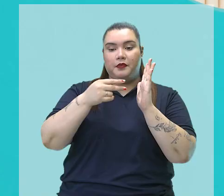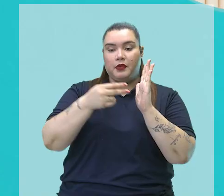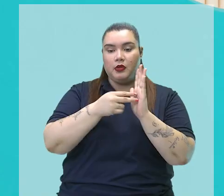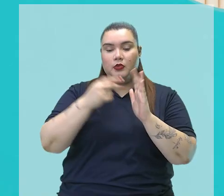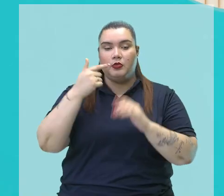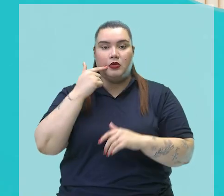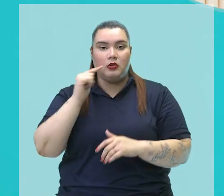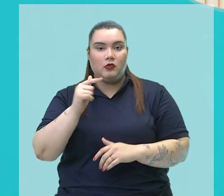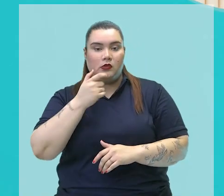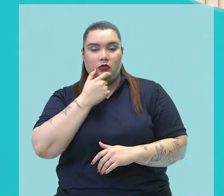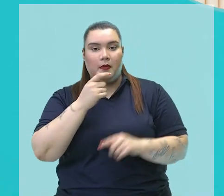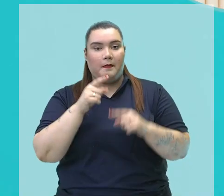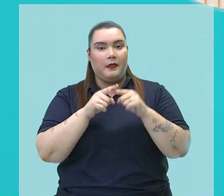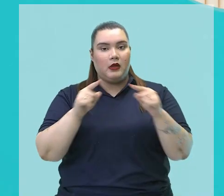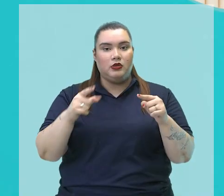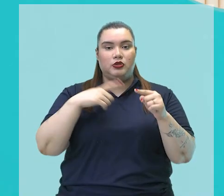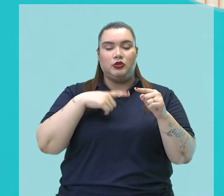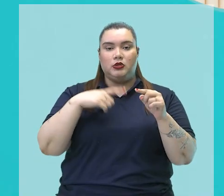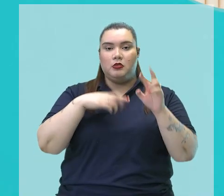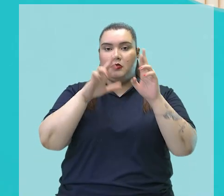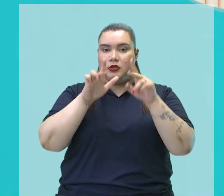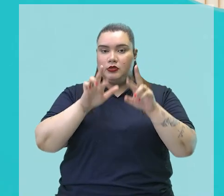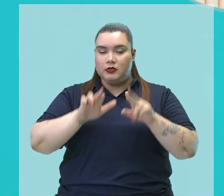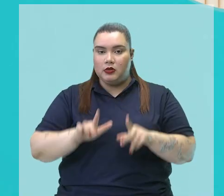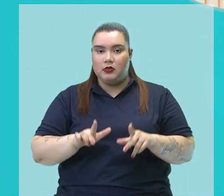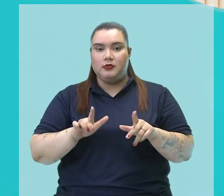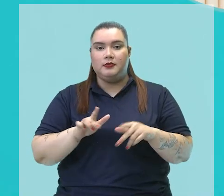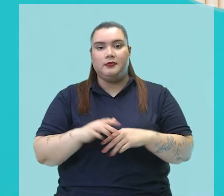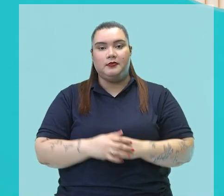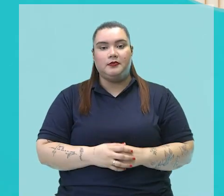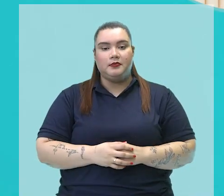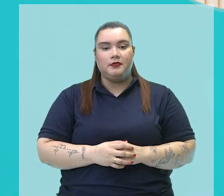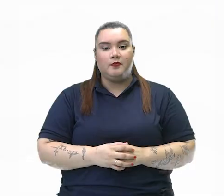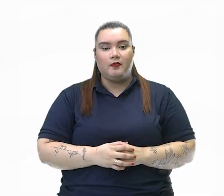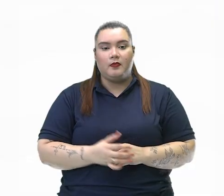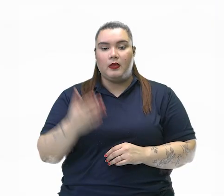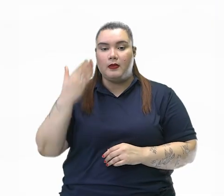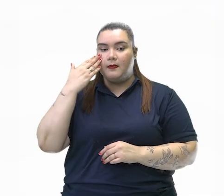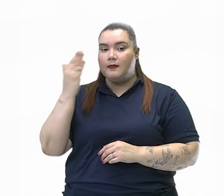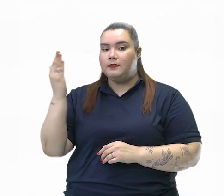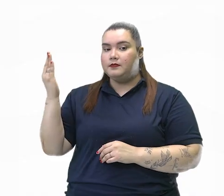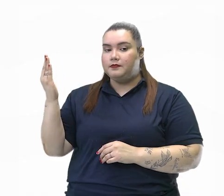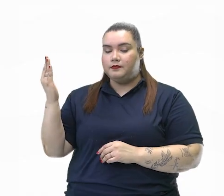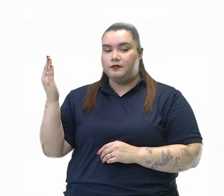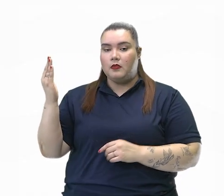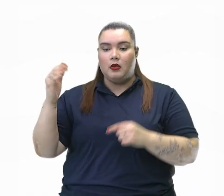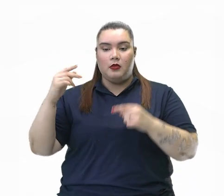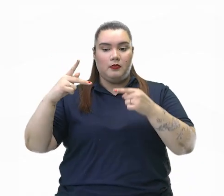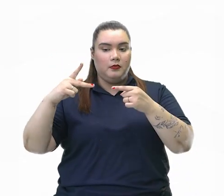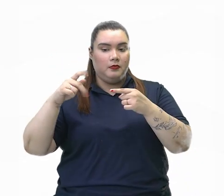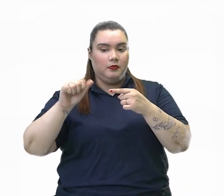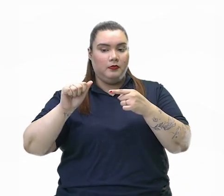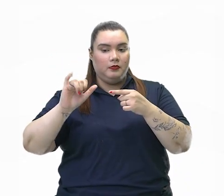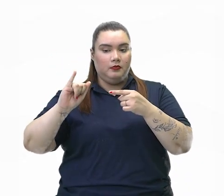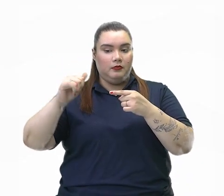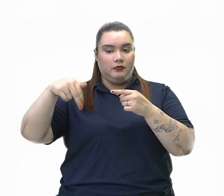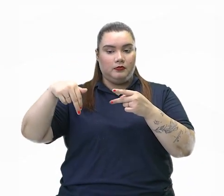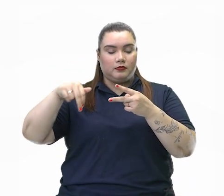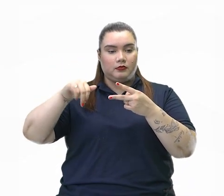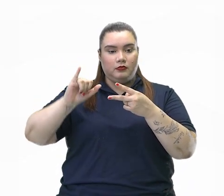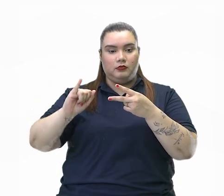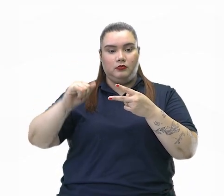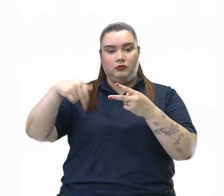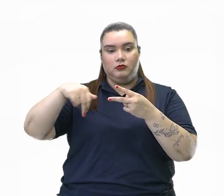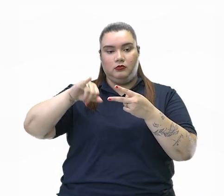inglesa, mas tem uma diferença substancial entre elas. Vamos dar uma olhadinha? Olha só, eu tenho então as palavrinhas pain, injury